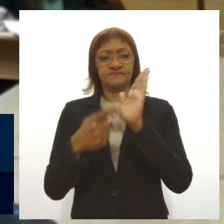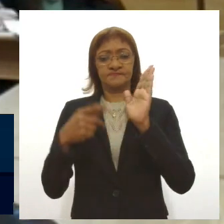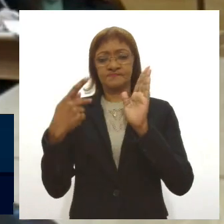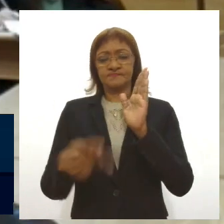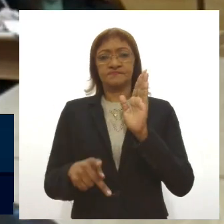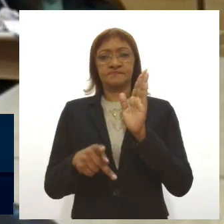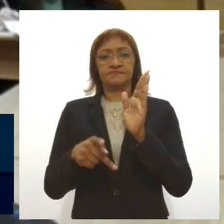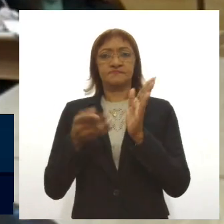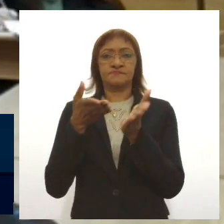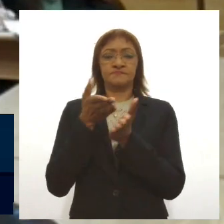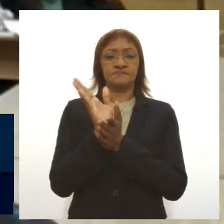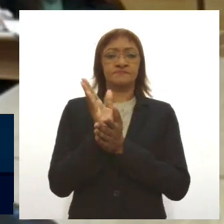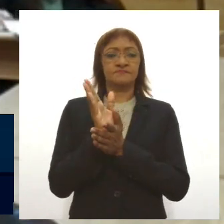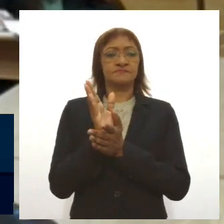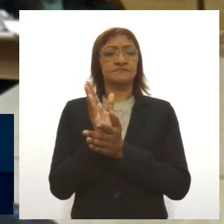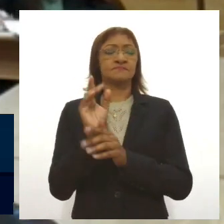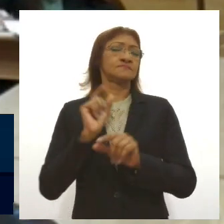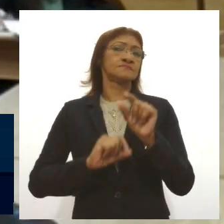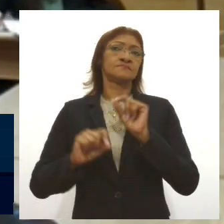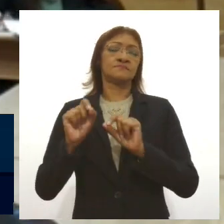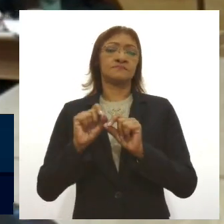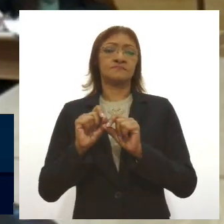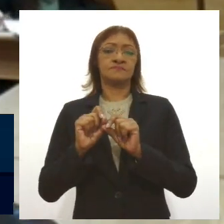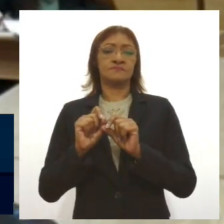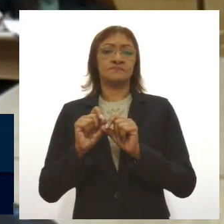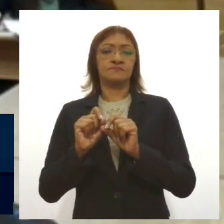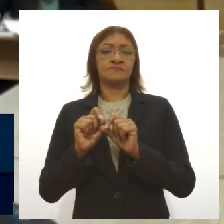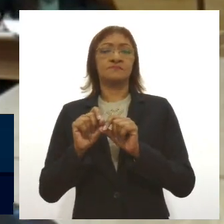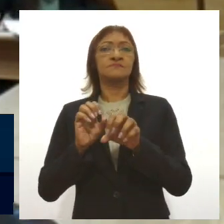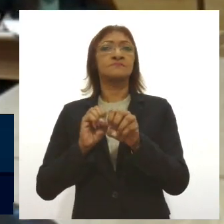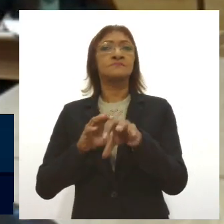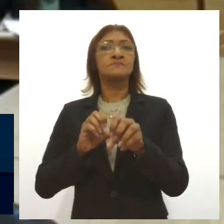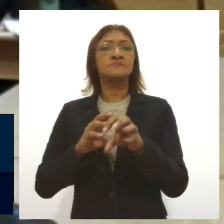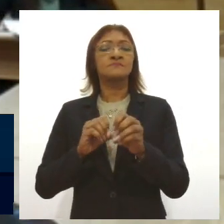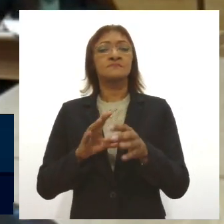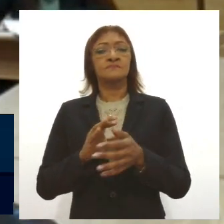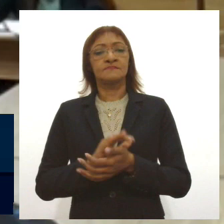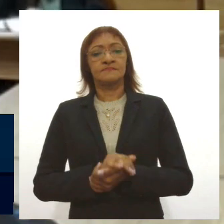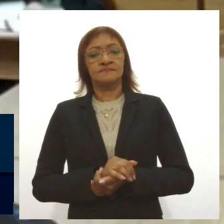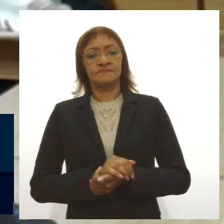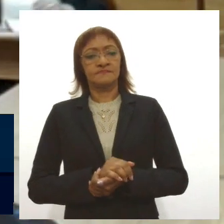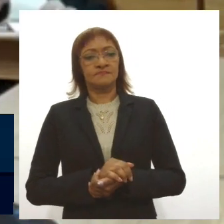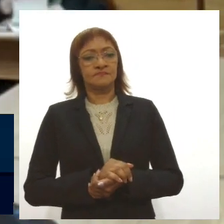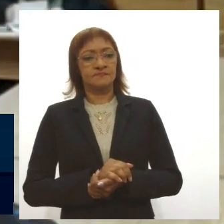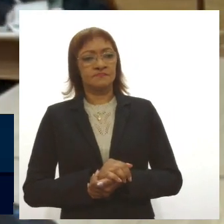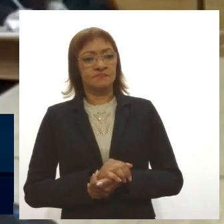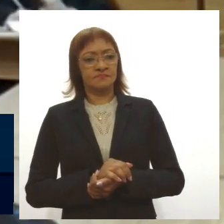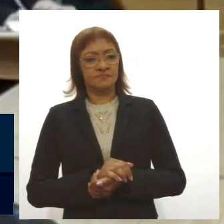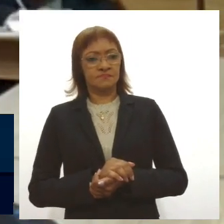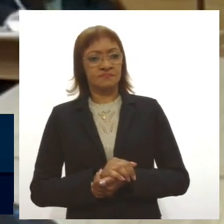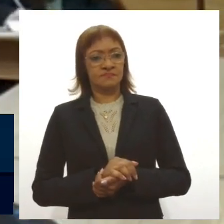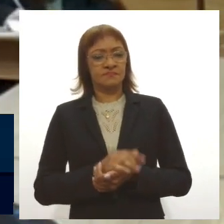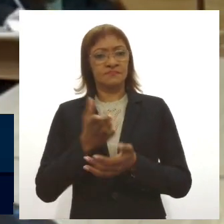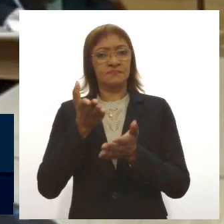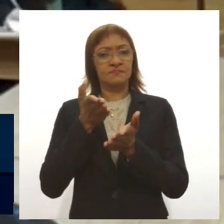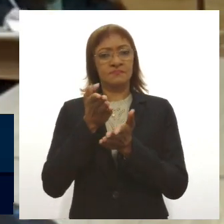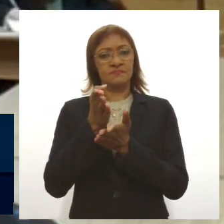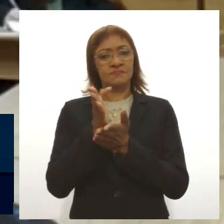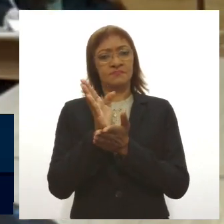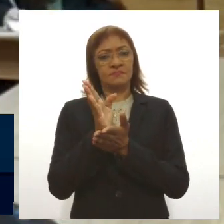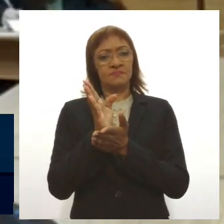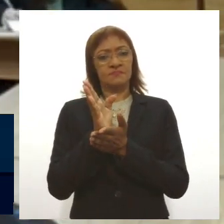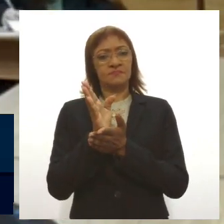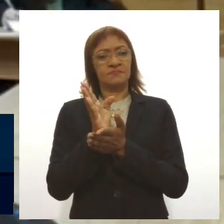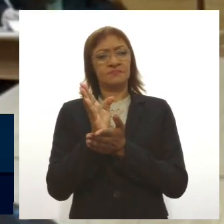muito importante, que foi o projeto de lei de combate à desertificação, né? Então, esse projeto de lei foi aprovado aqui esse